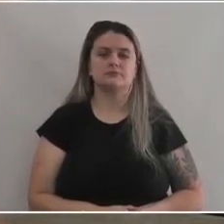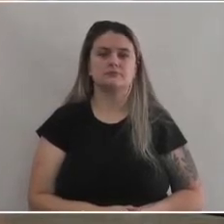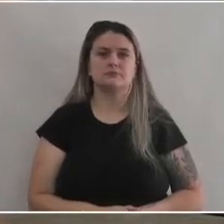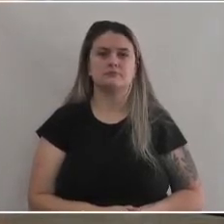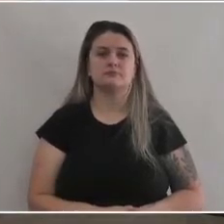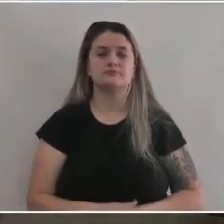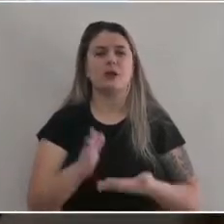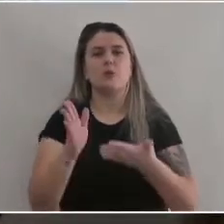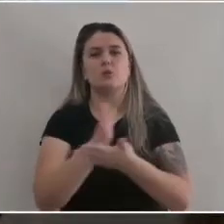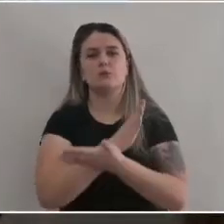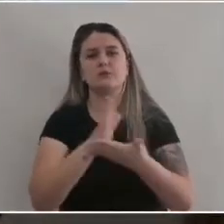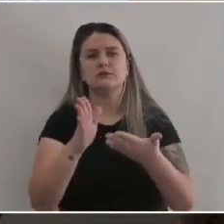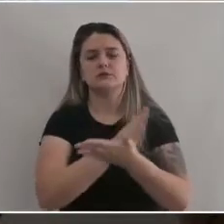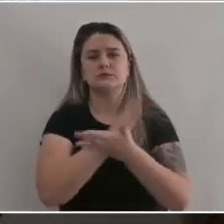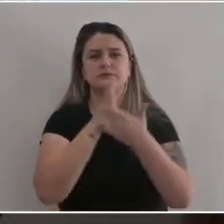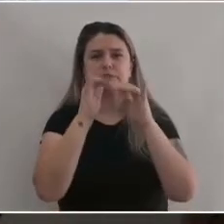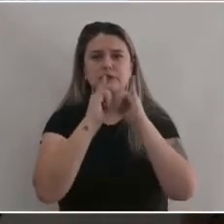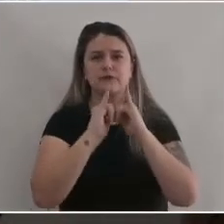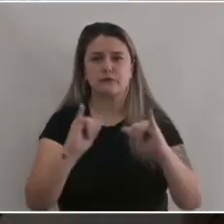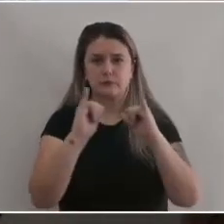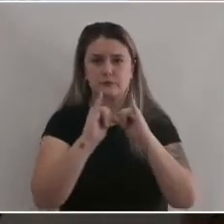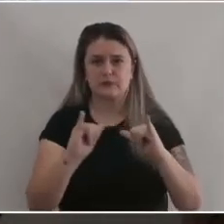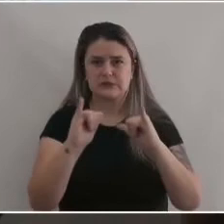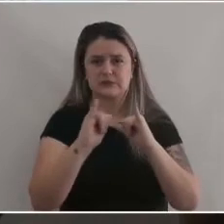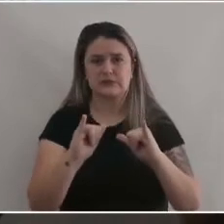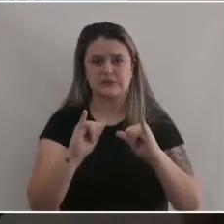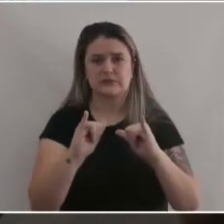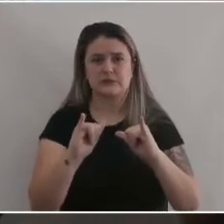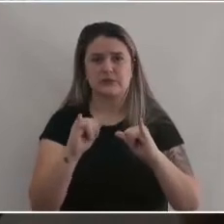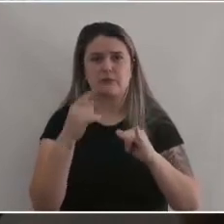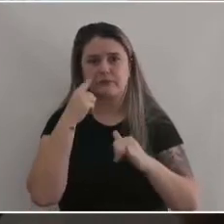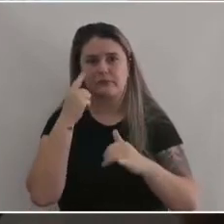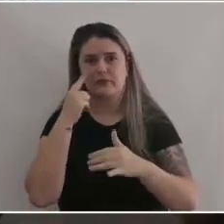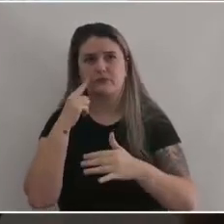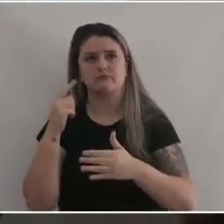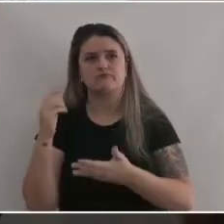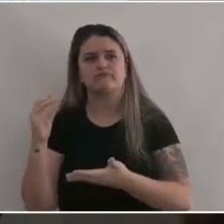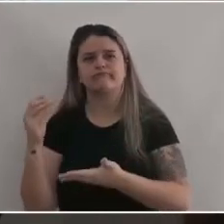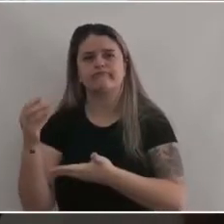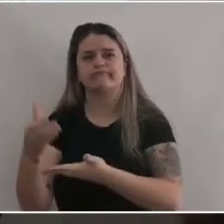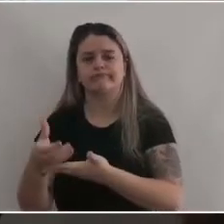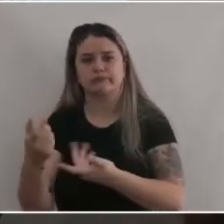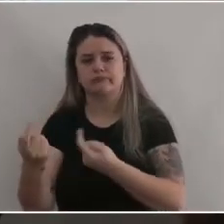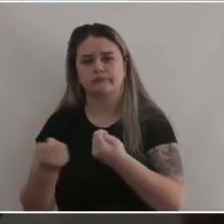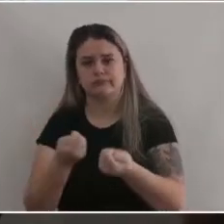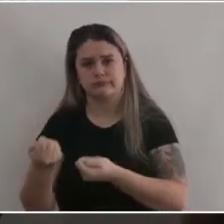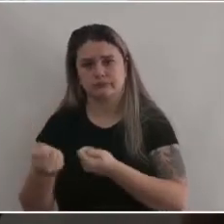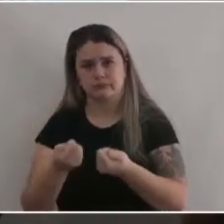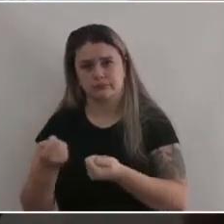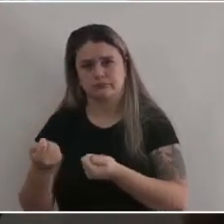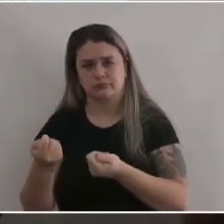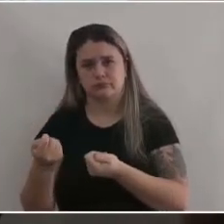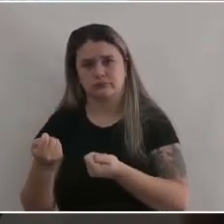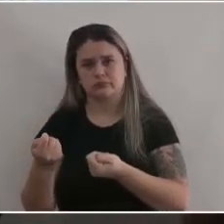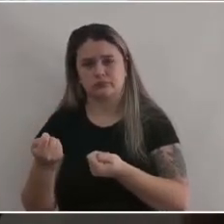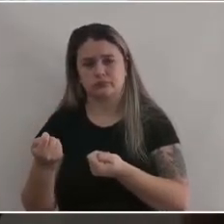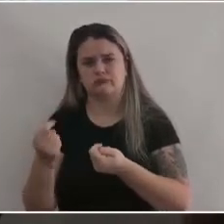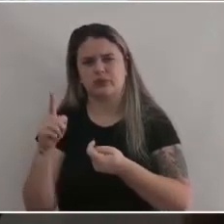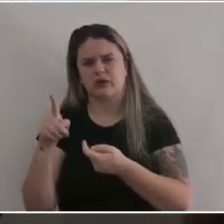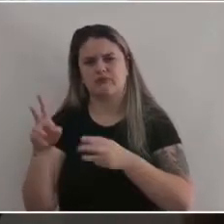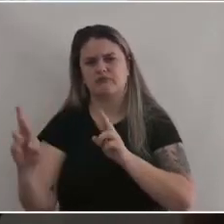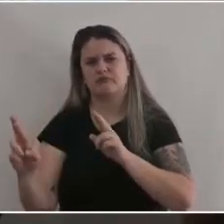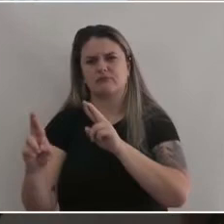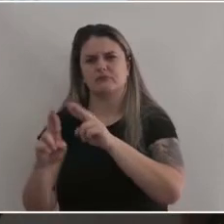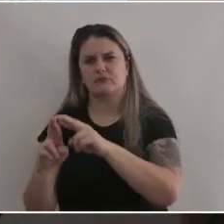Aqui algumas informações a respeito do auxílio financeiro e as receitas referente